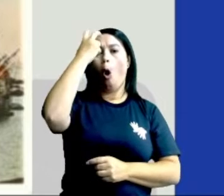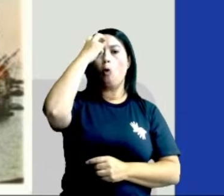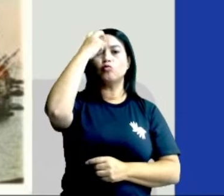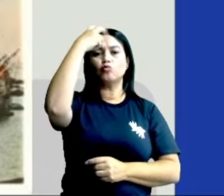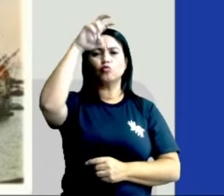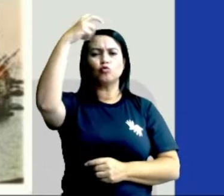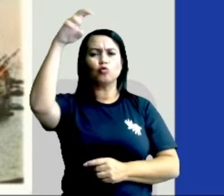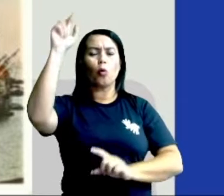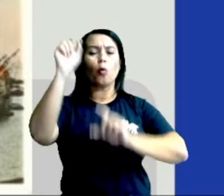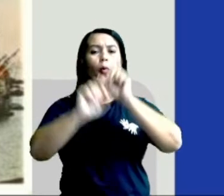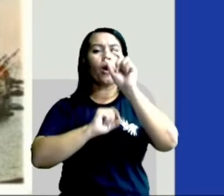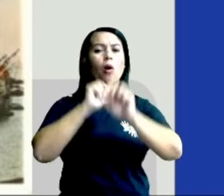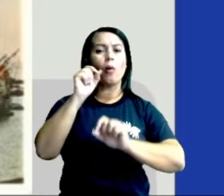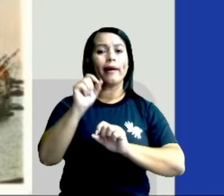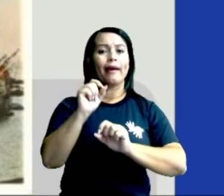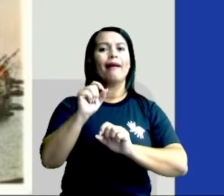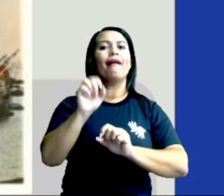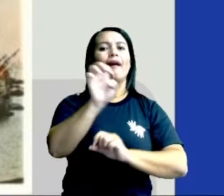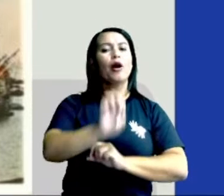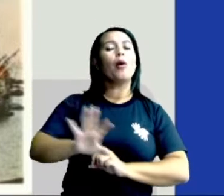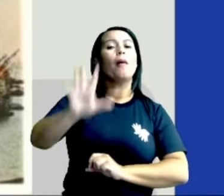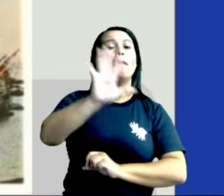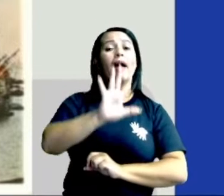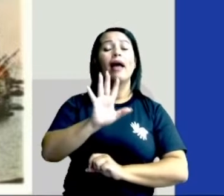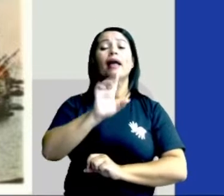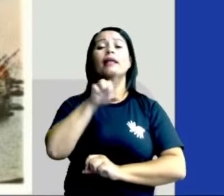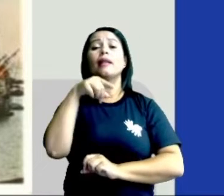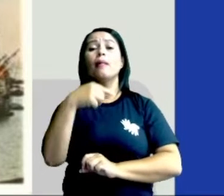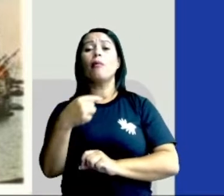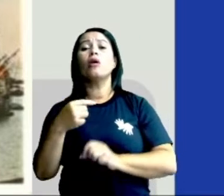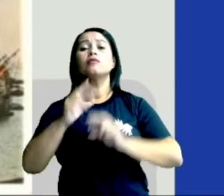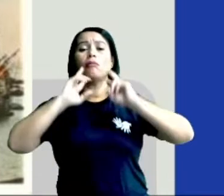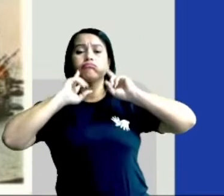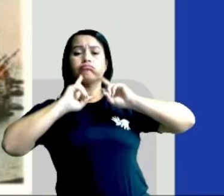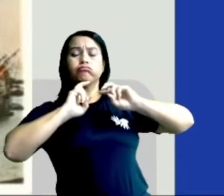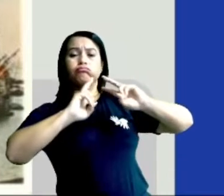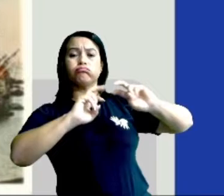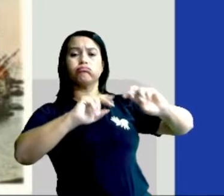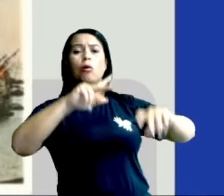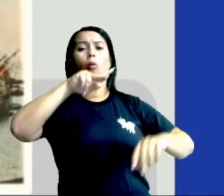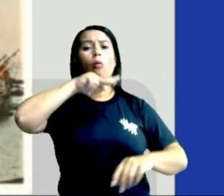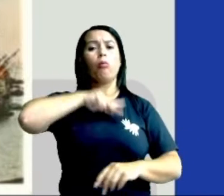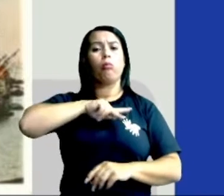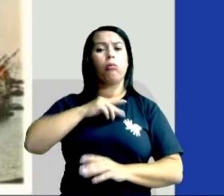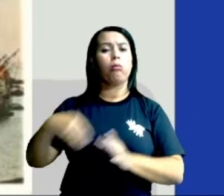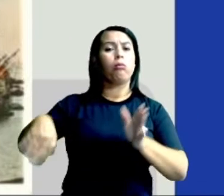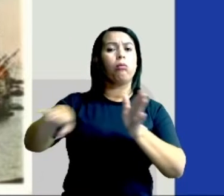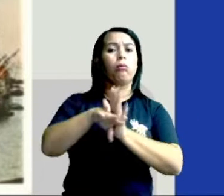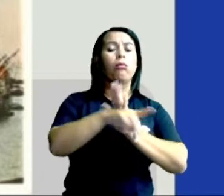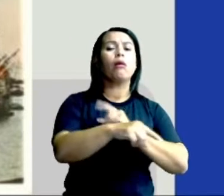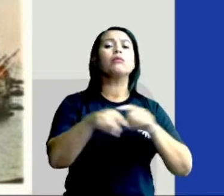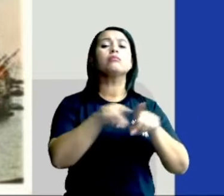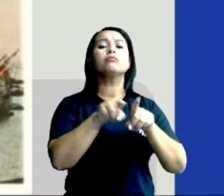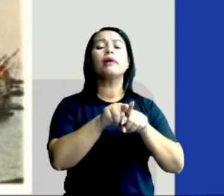tempo, a coroa portuguesa passou a explorar o interior do Brasil através das missões bandeirantes e assim as cidades saíram